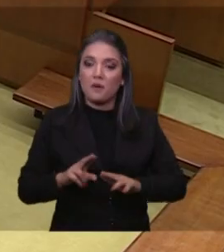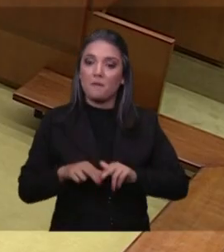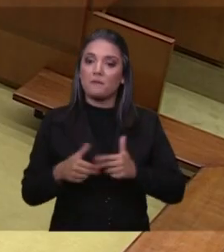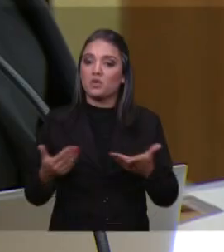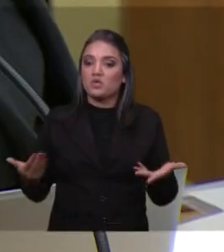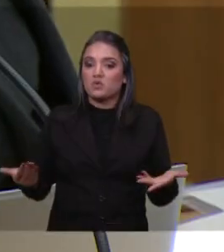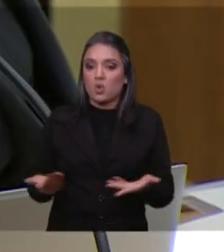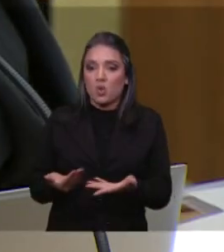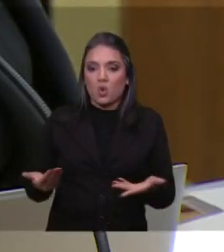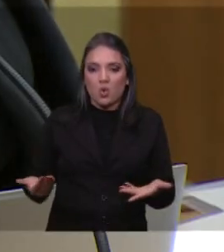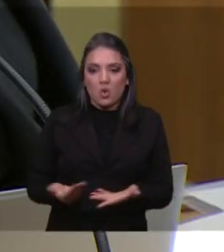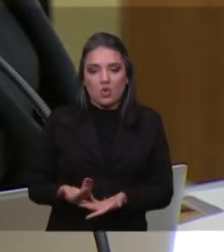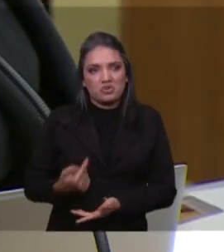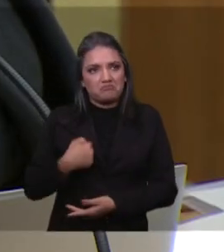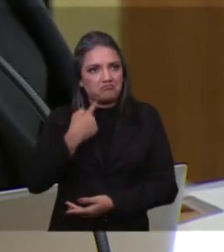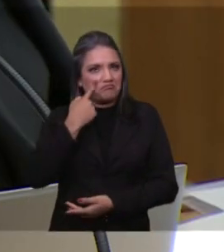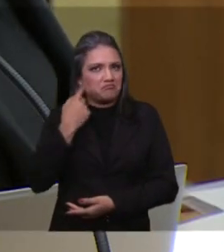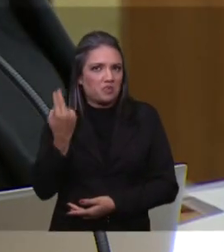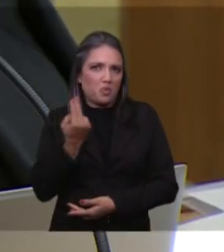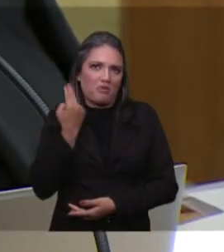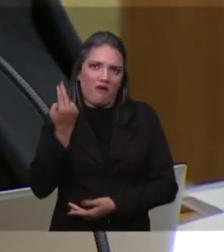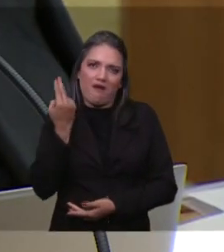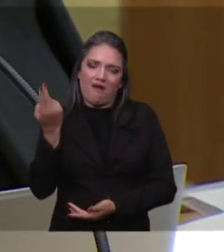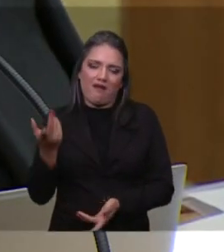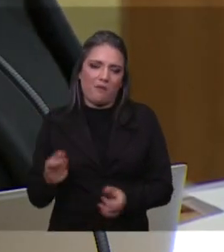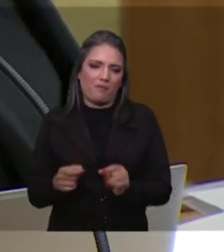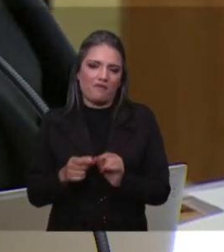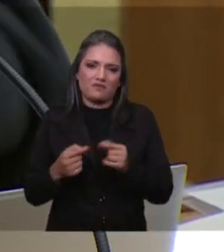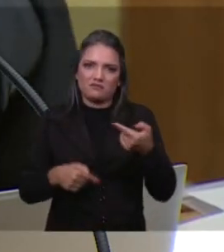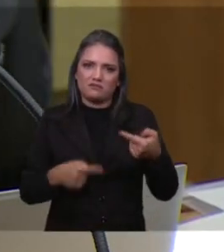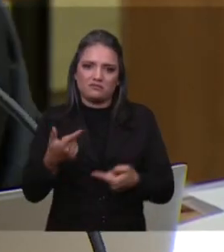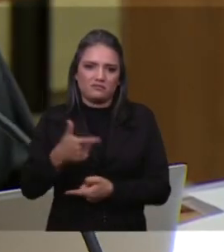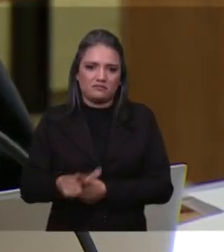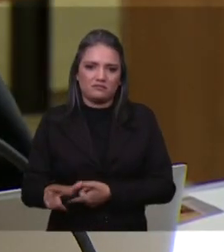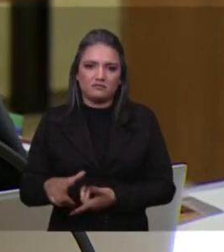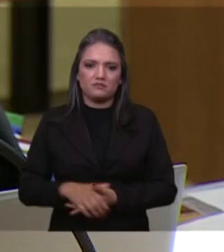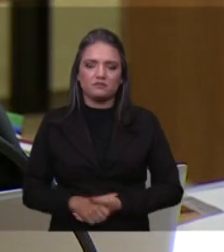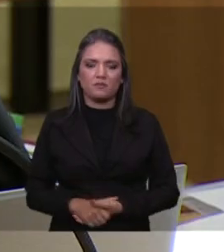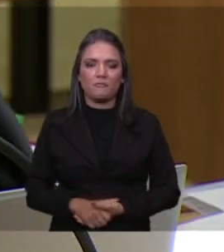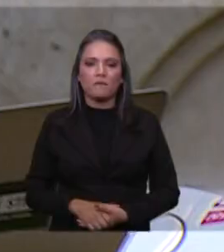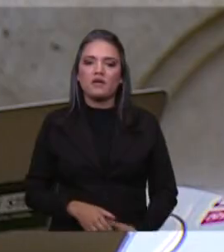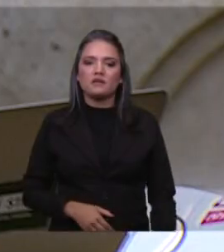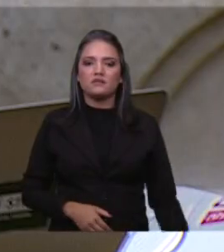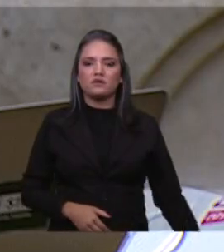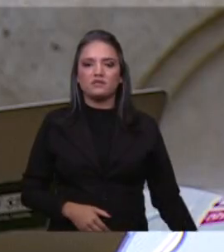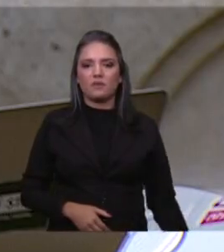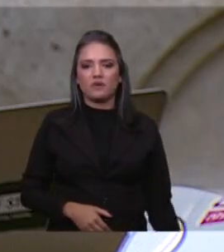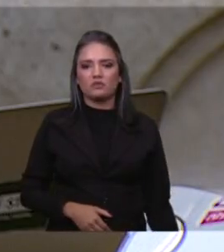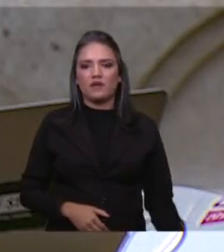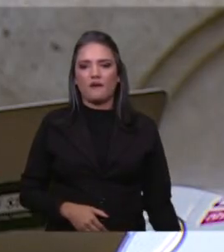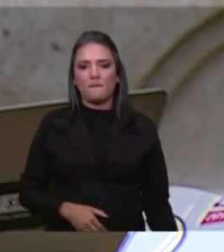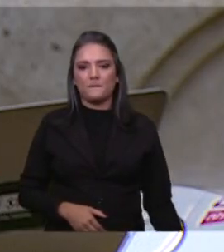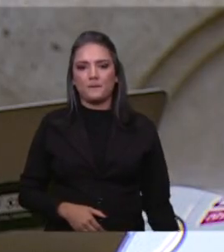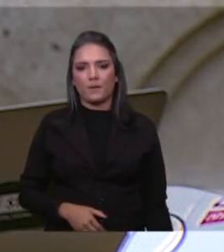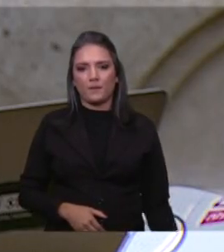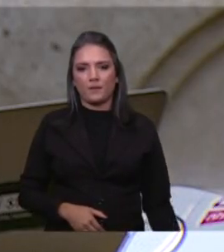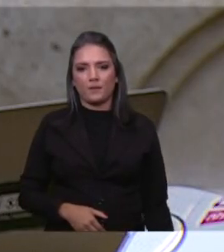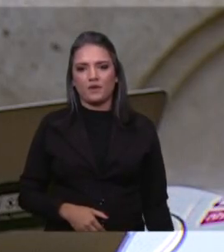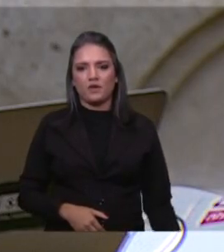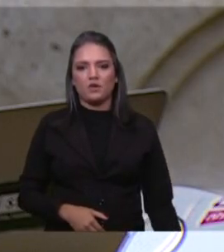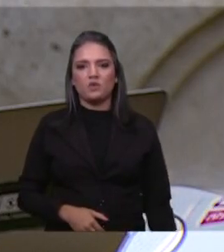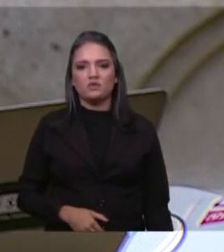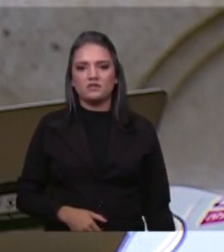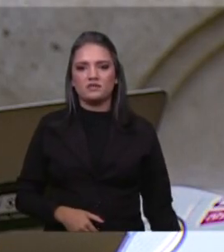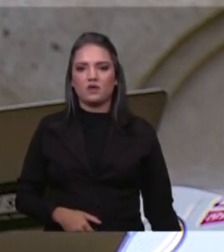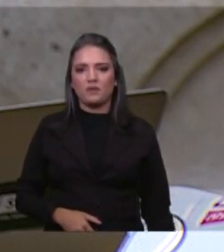essa possibilidade de nós fazermos essa rediscussão. Não, esse cálculo cronológico que o ministro André faz é muito importante. Eu